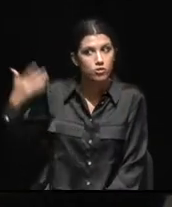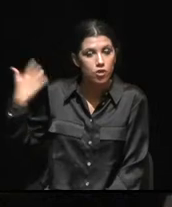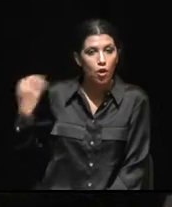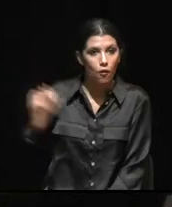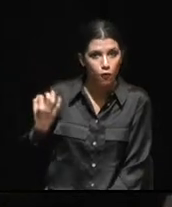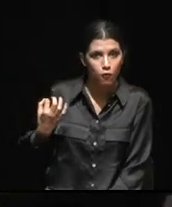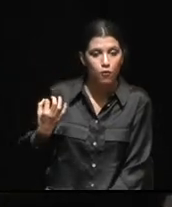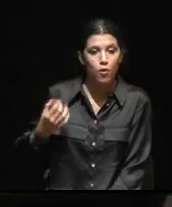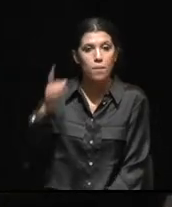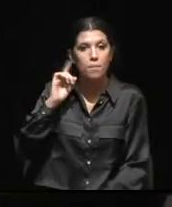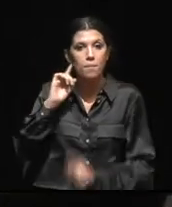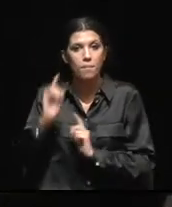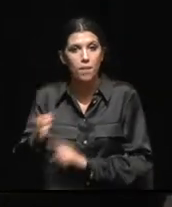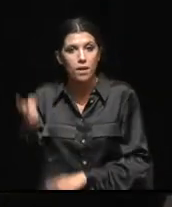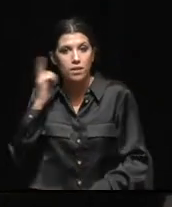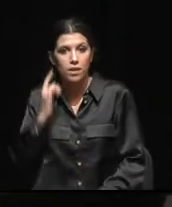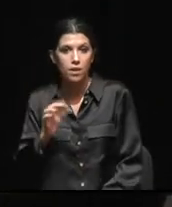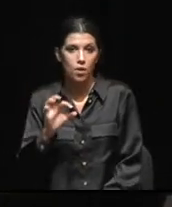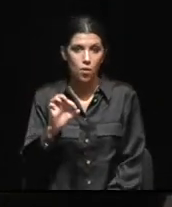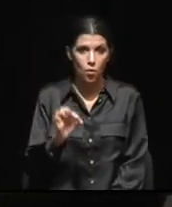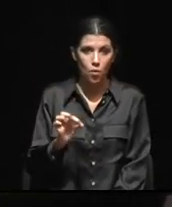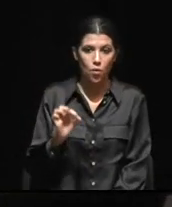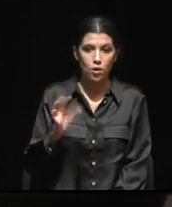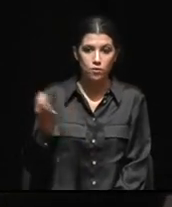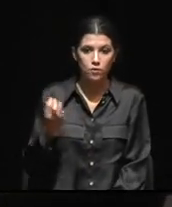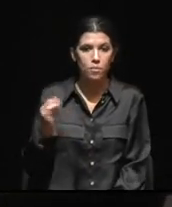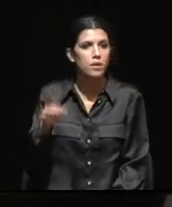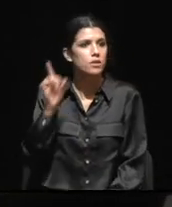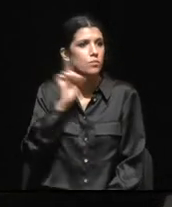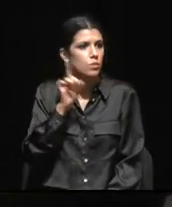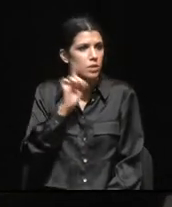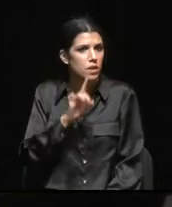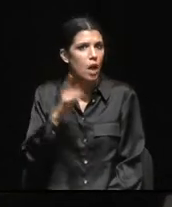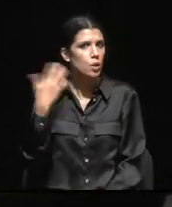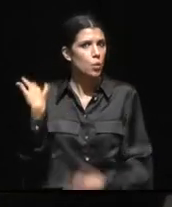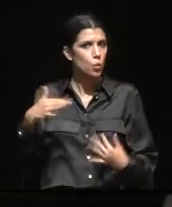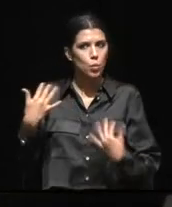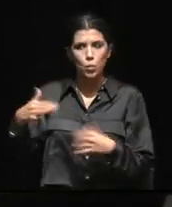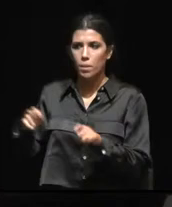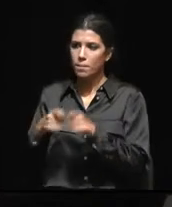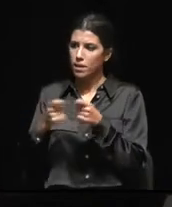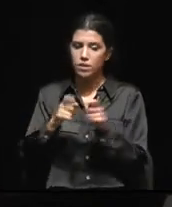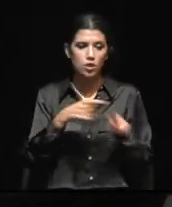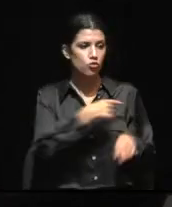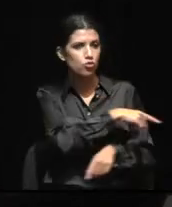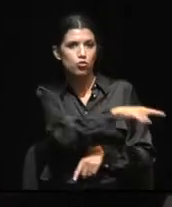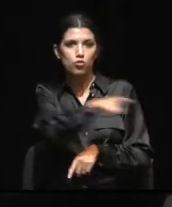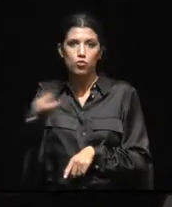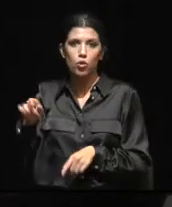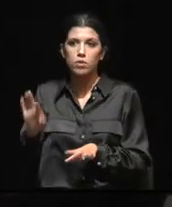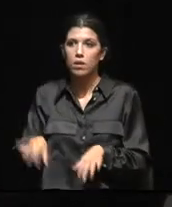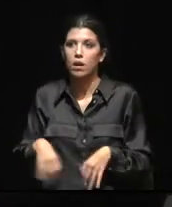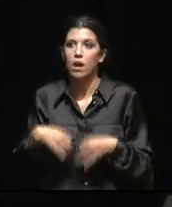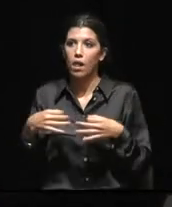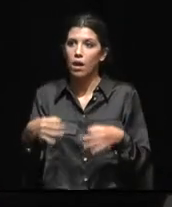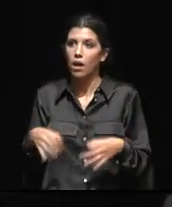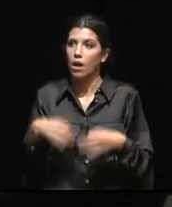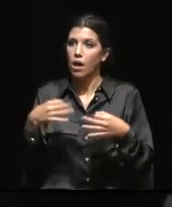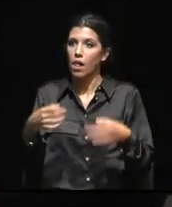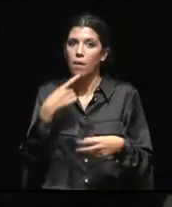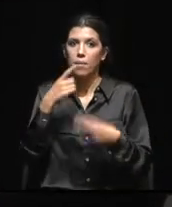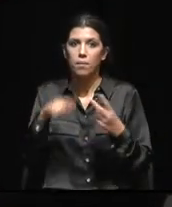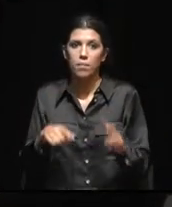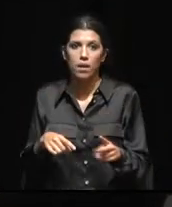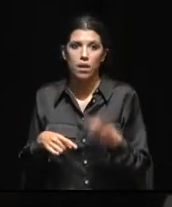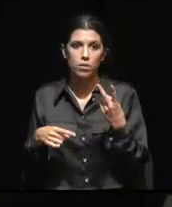que se comemorou o 8 de Março Mas foi muito importante muito importante para os partidos todos mas foi adiado duas ou três